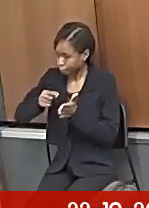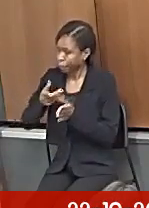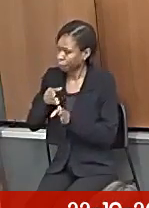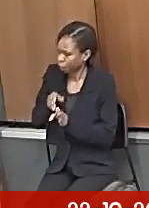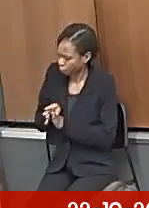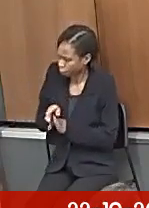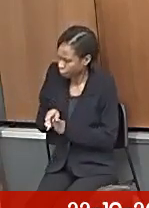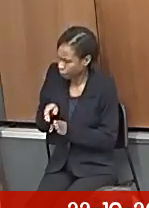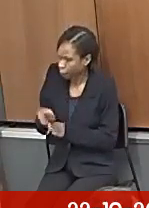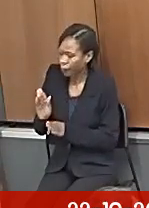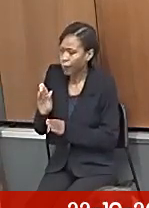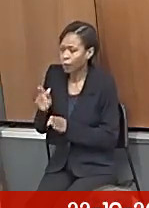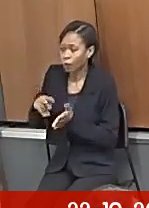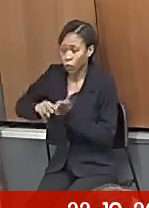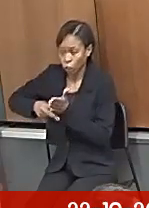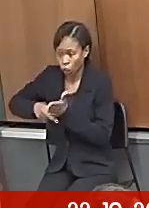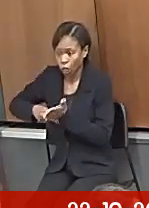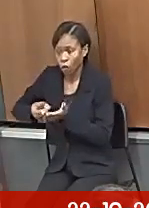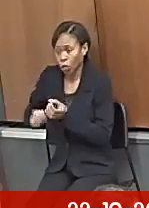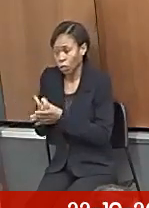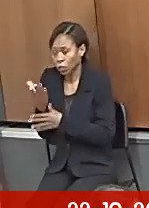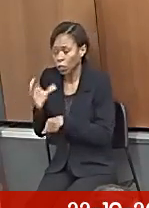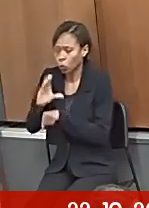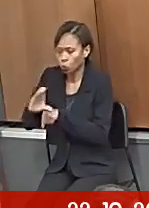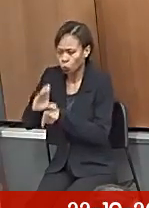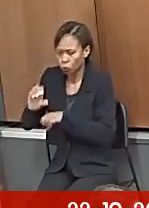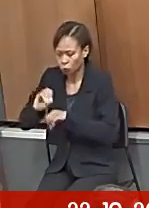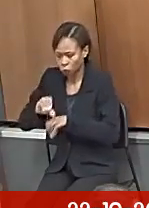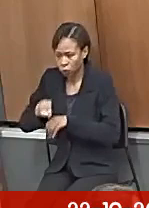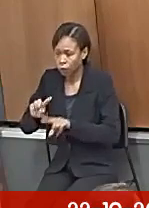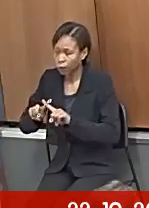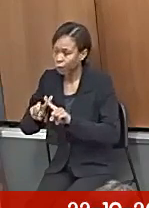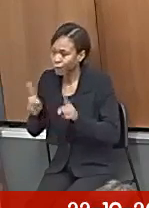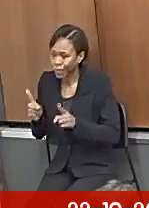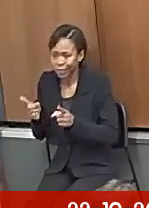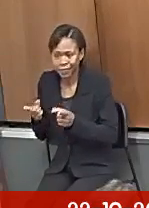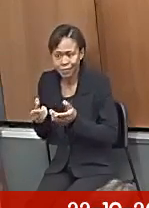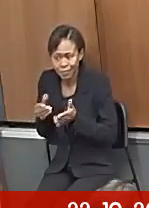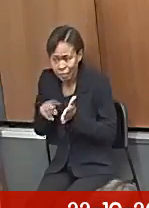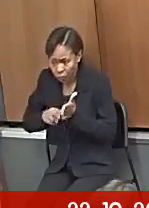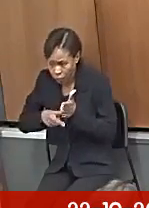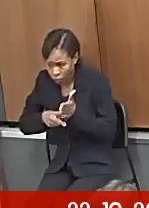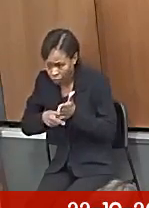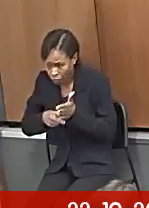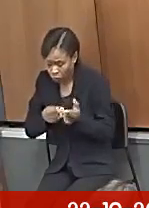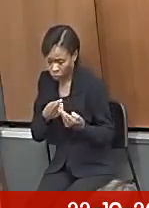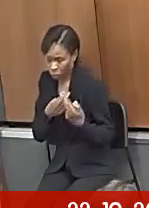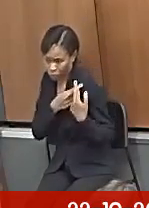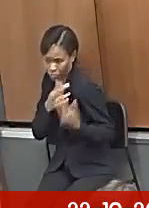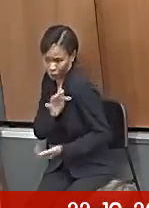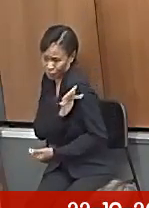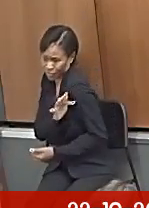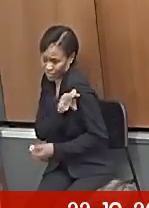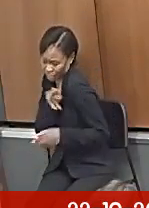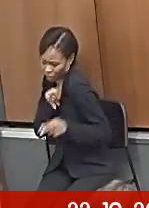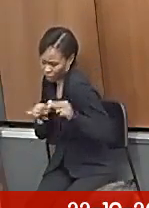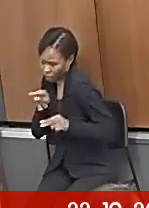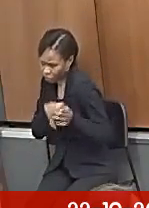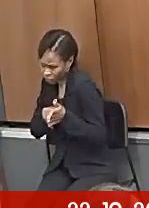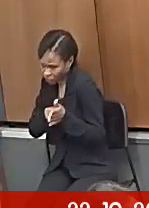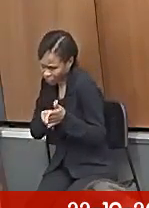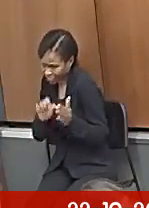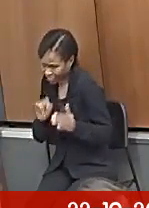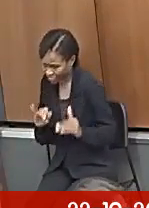o sindicato faz os cursos para ensinar. Agora, não cabe ao sindicato fiscalizar se a